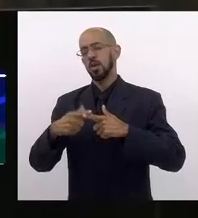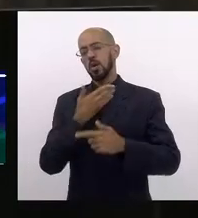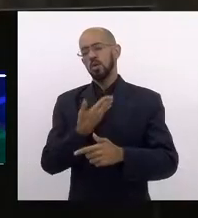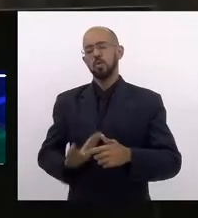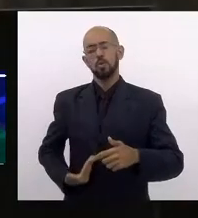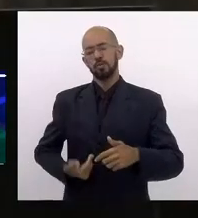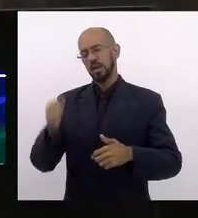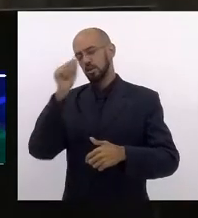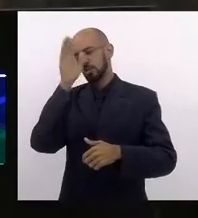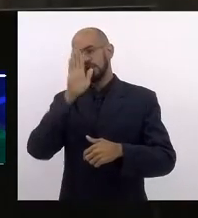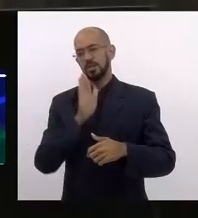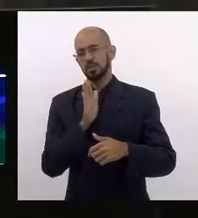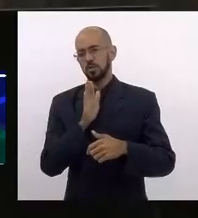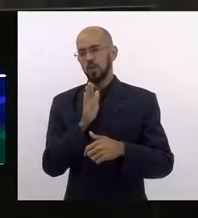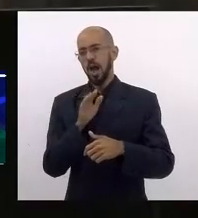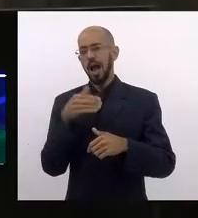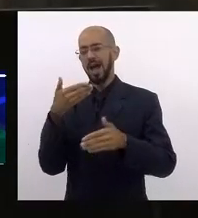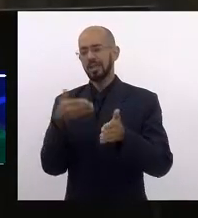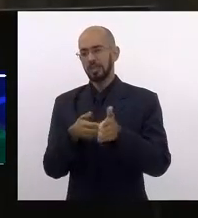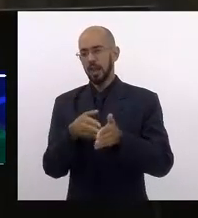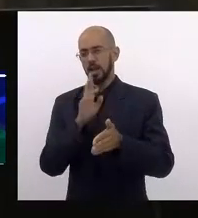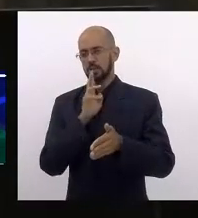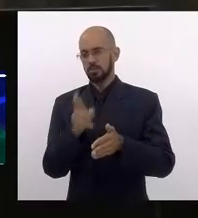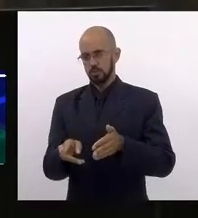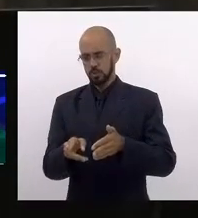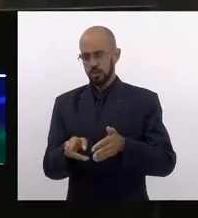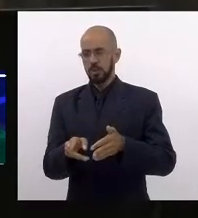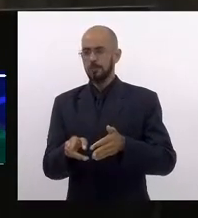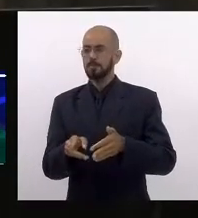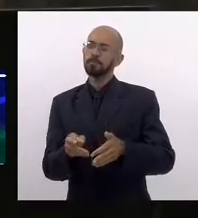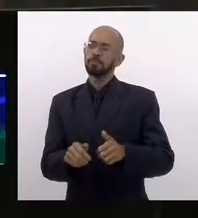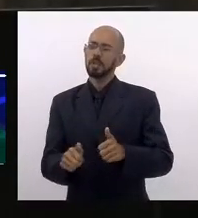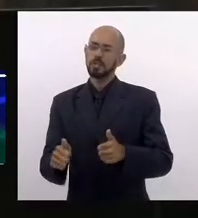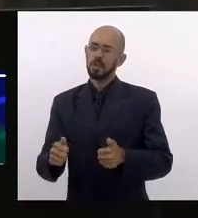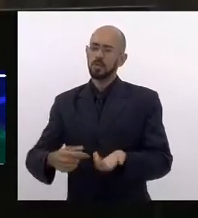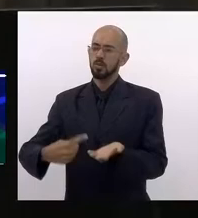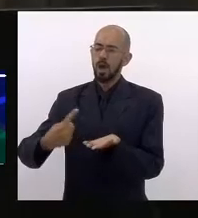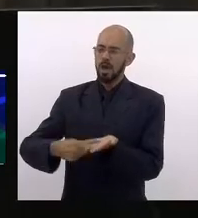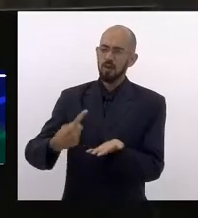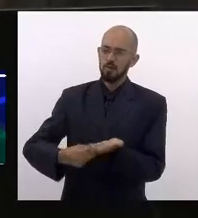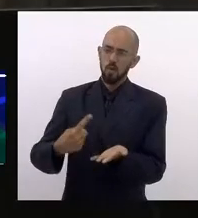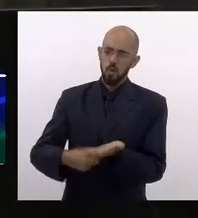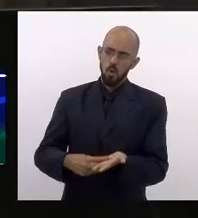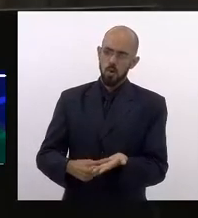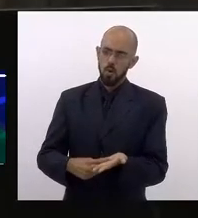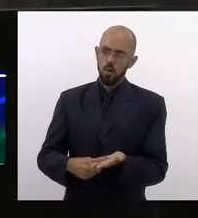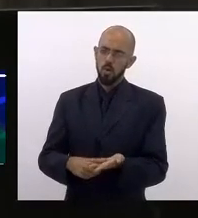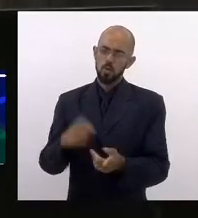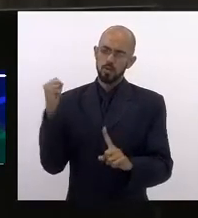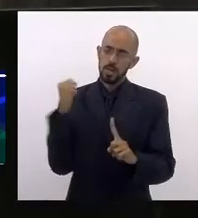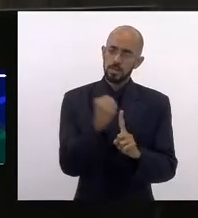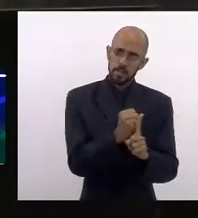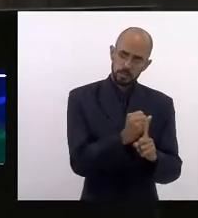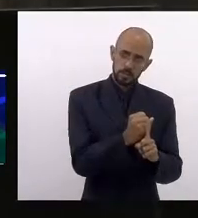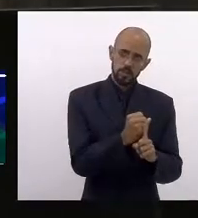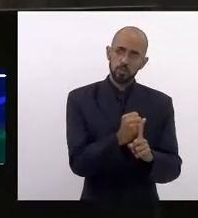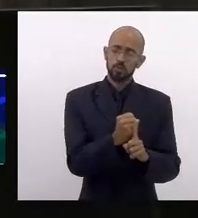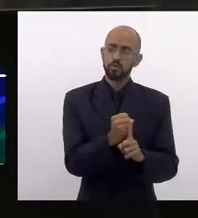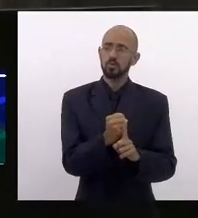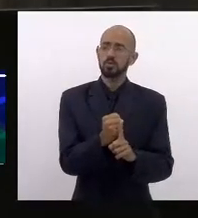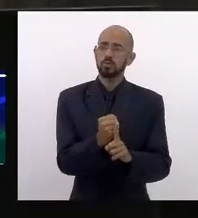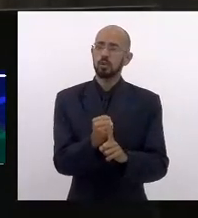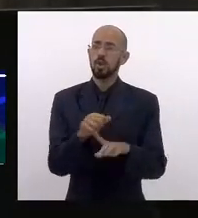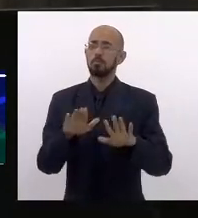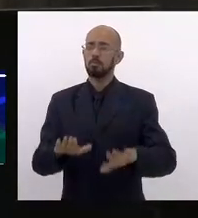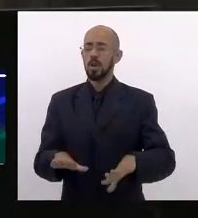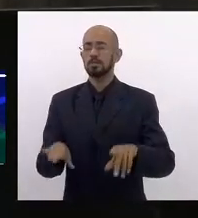nos der essa resposta, está sendo conivente com, não só com os assassinos que hoje estão presos, mas